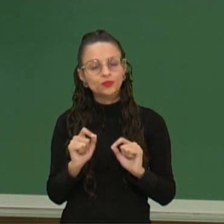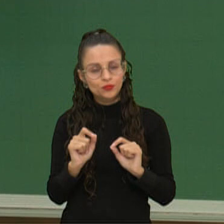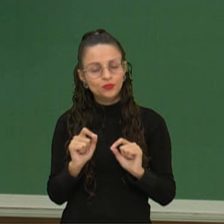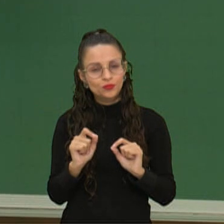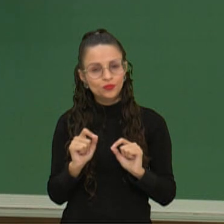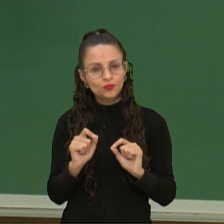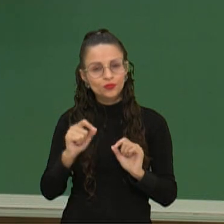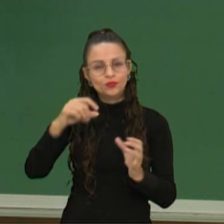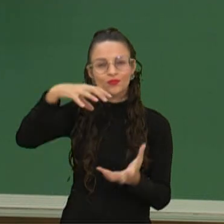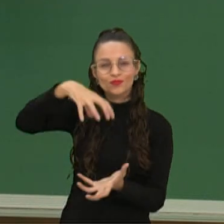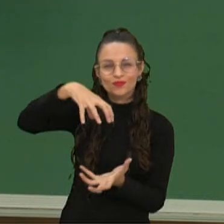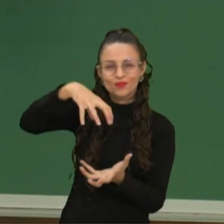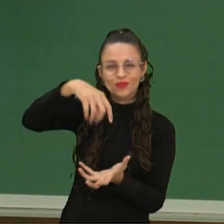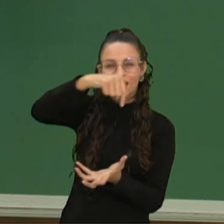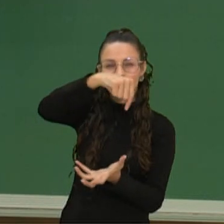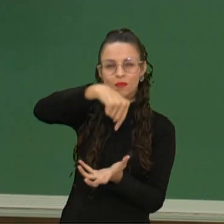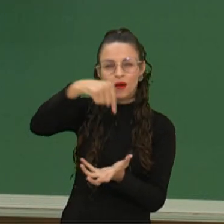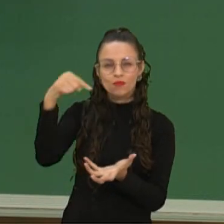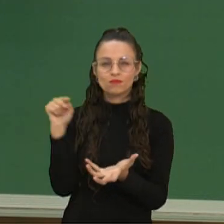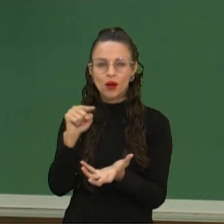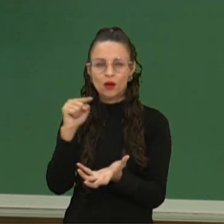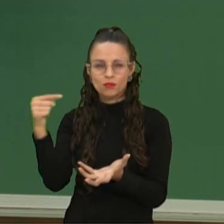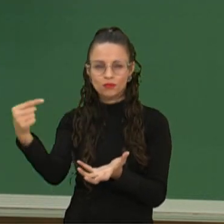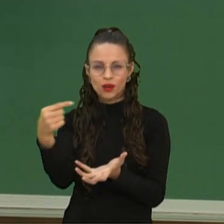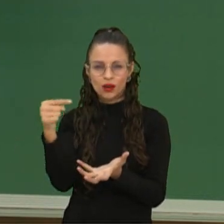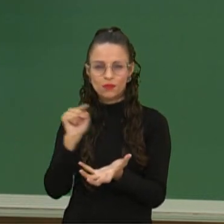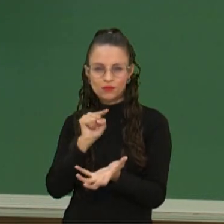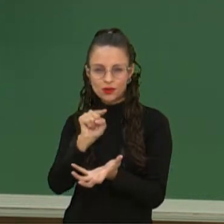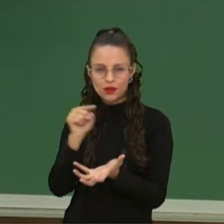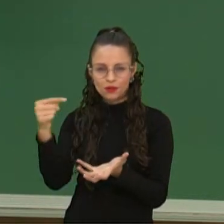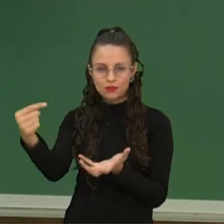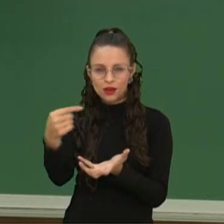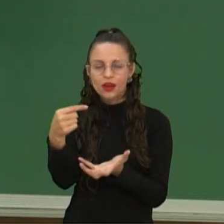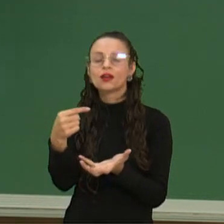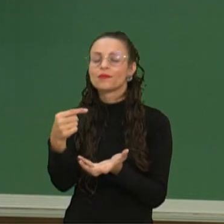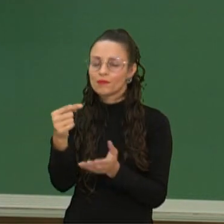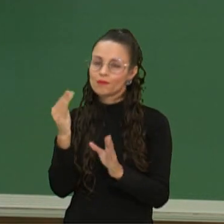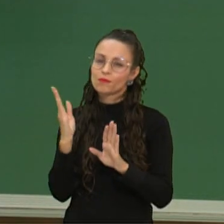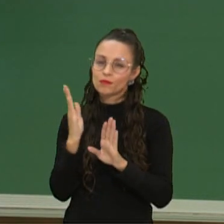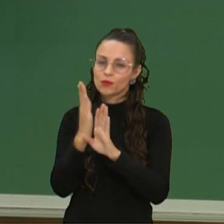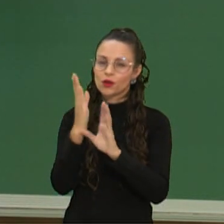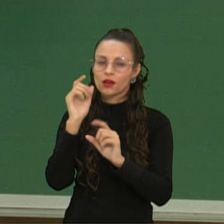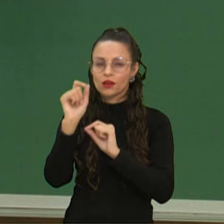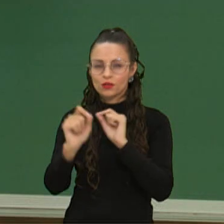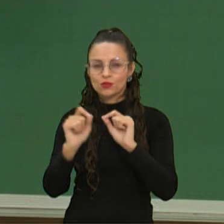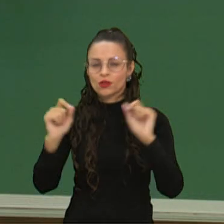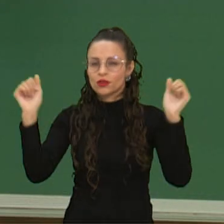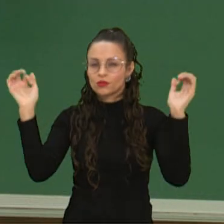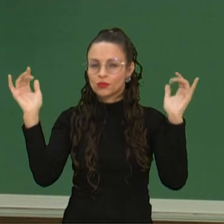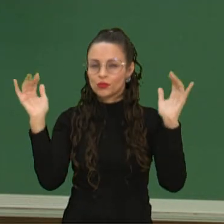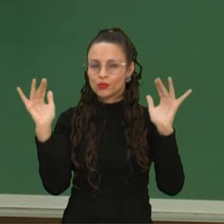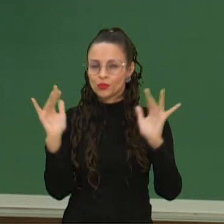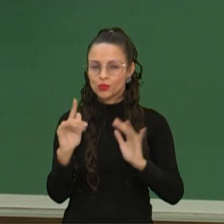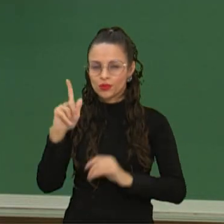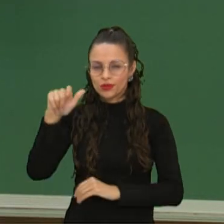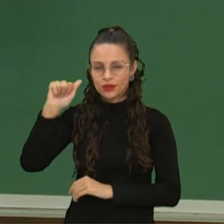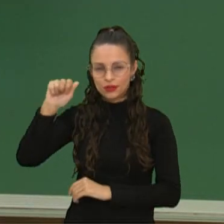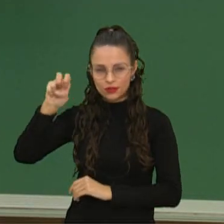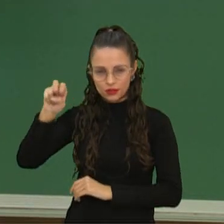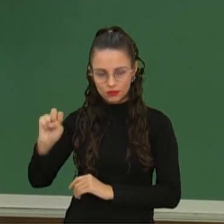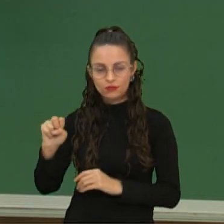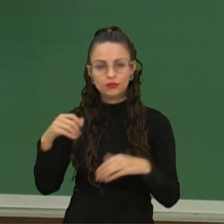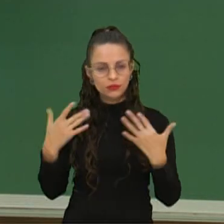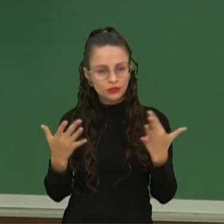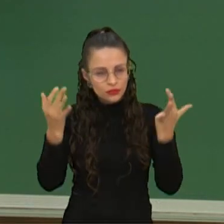dos buracos da camada de ozônio que acabam sendo criados devido à emissão desses gases, tá certo?